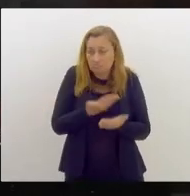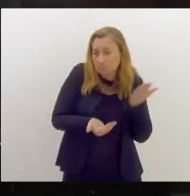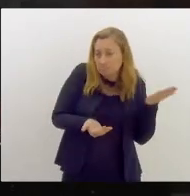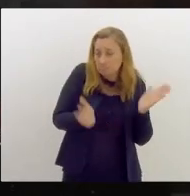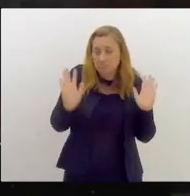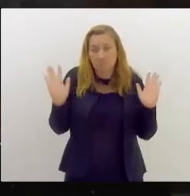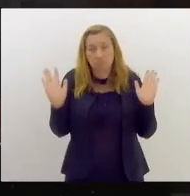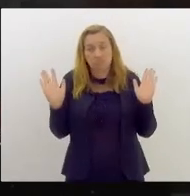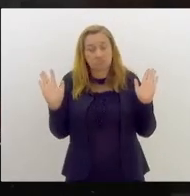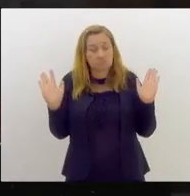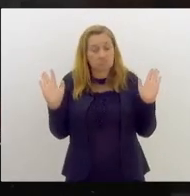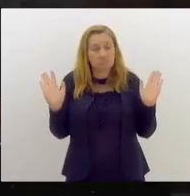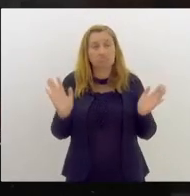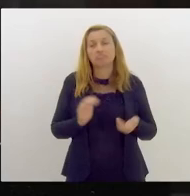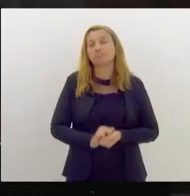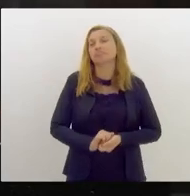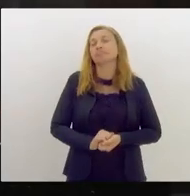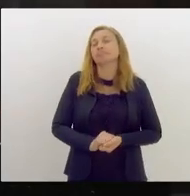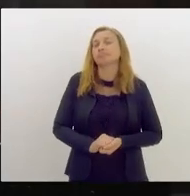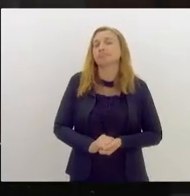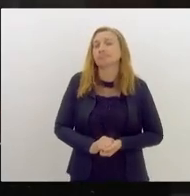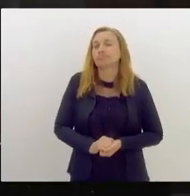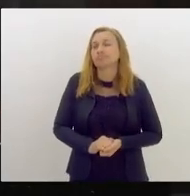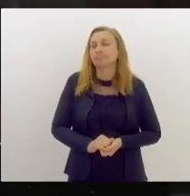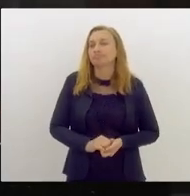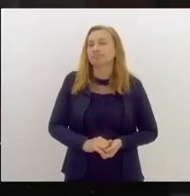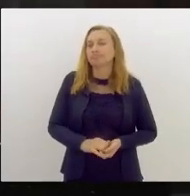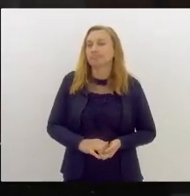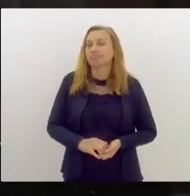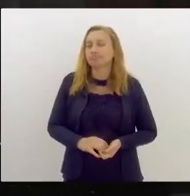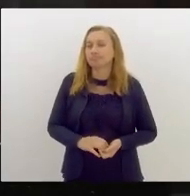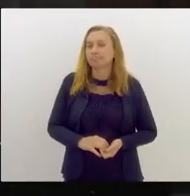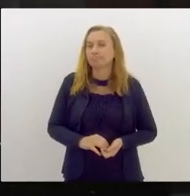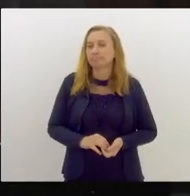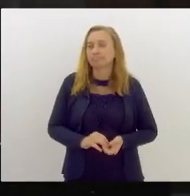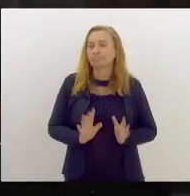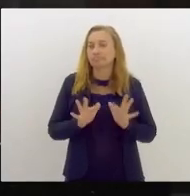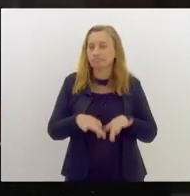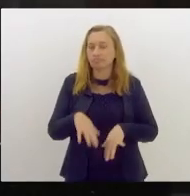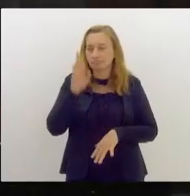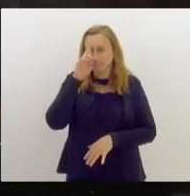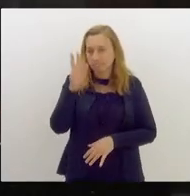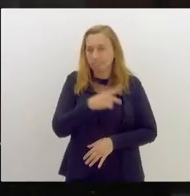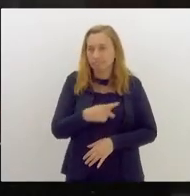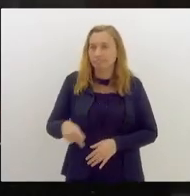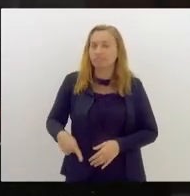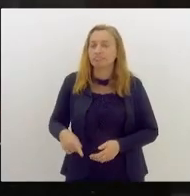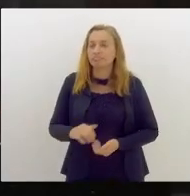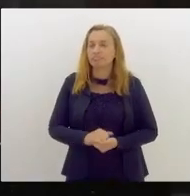é do jogo democrático agora para concluir